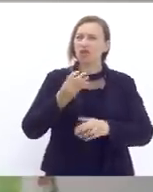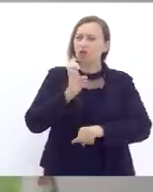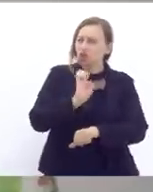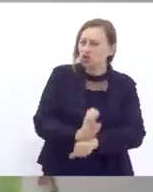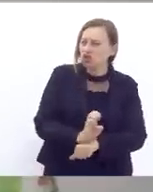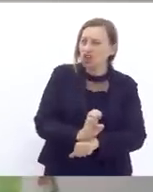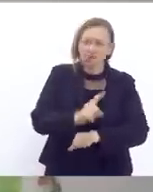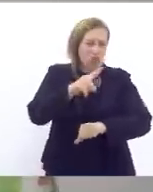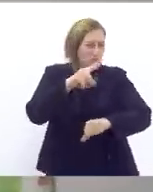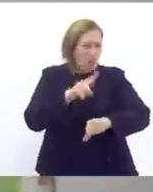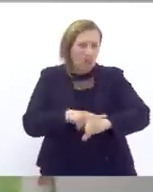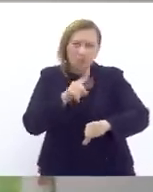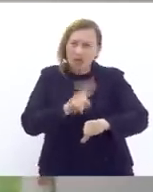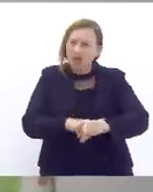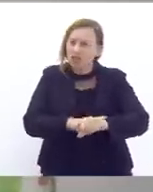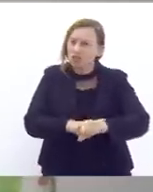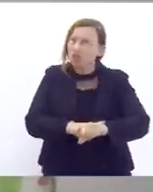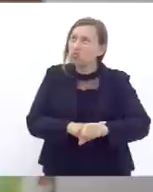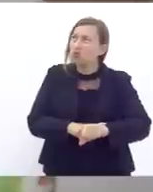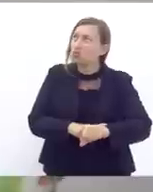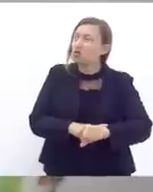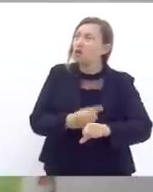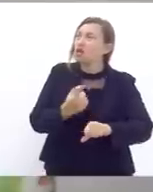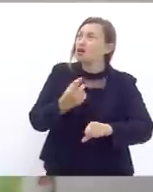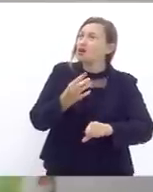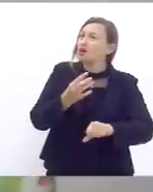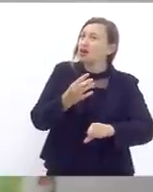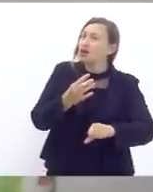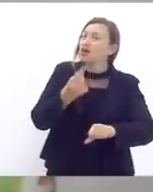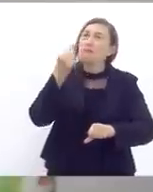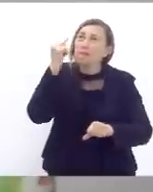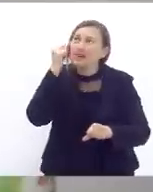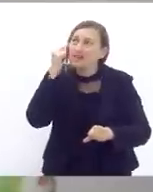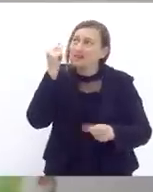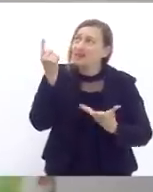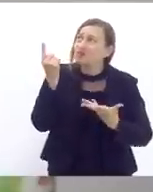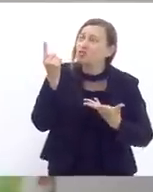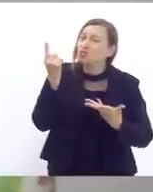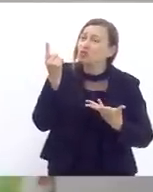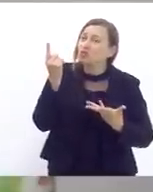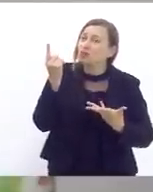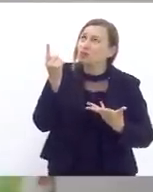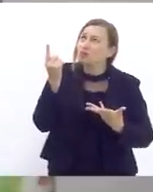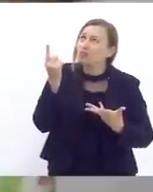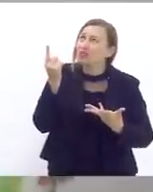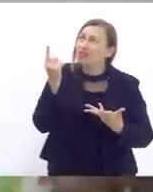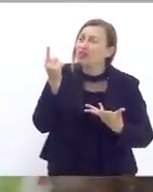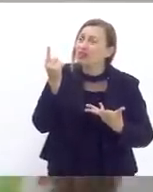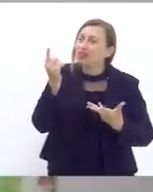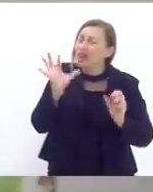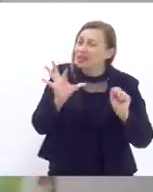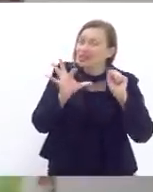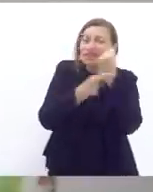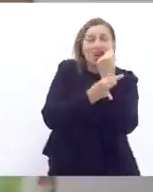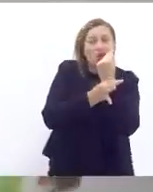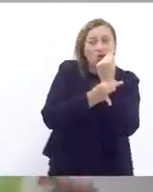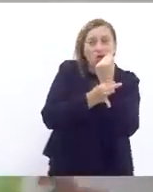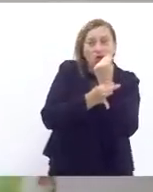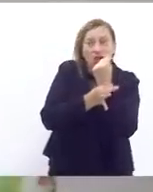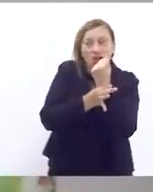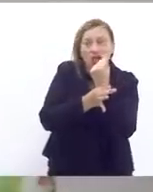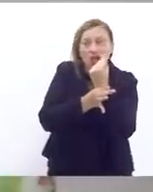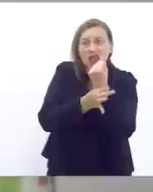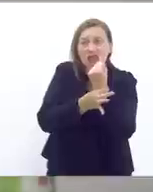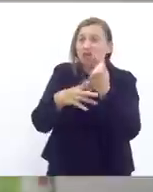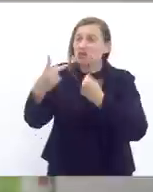no momento e pensando pelo menos ter a segurança de deixar os